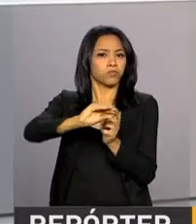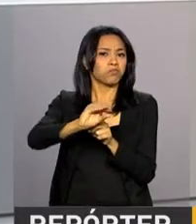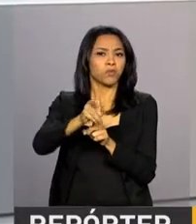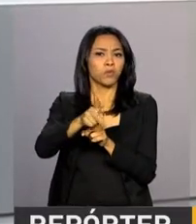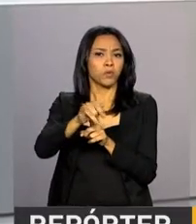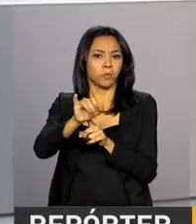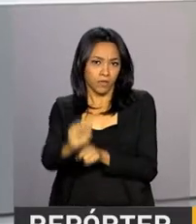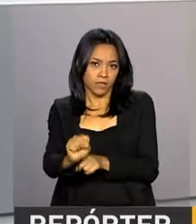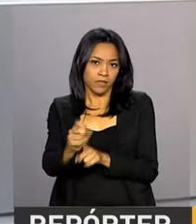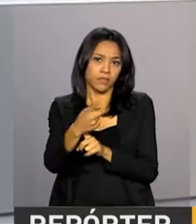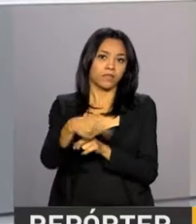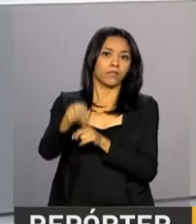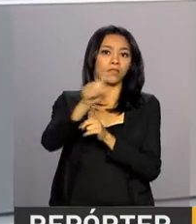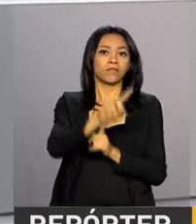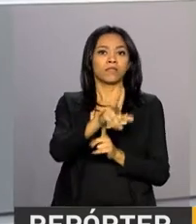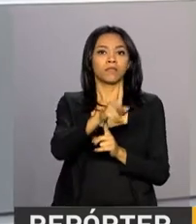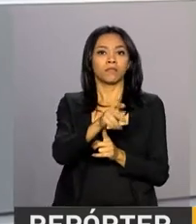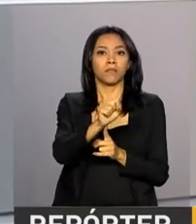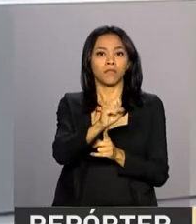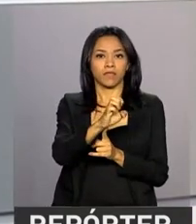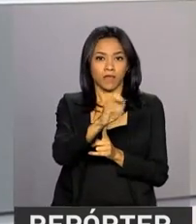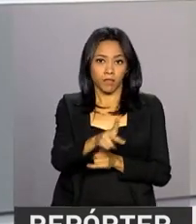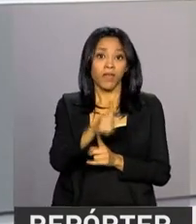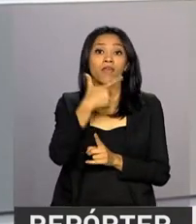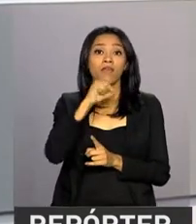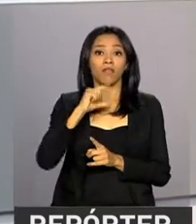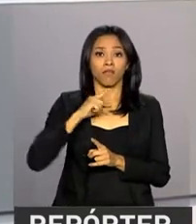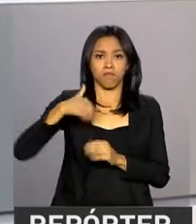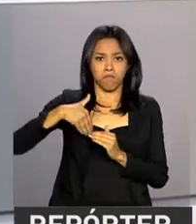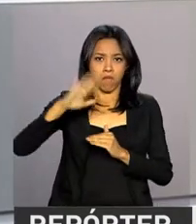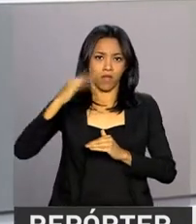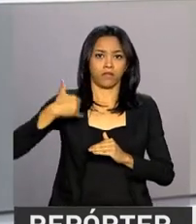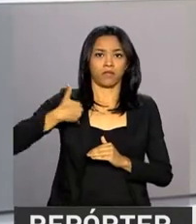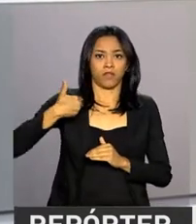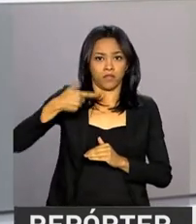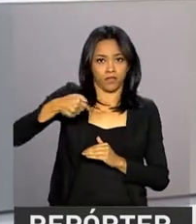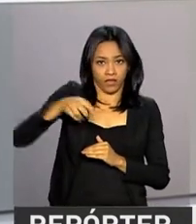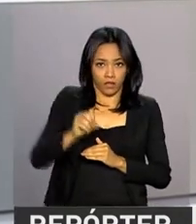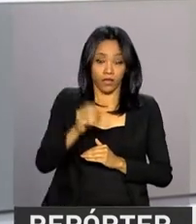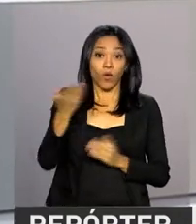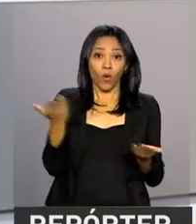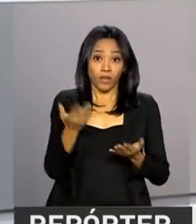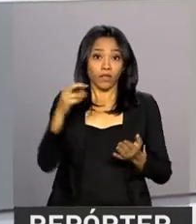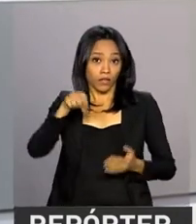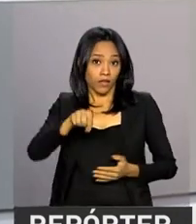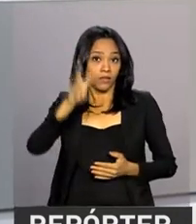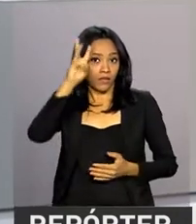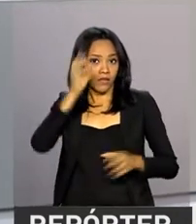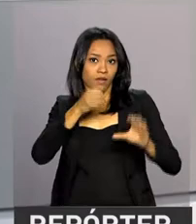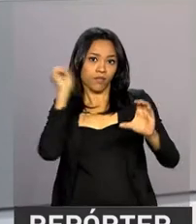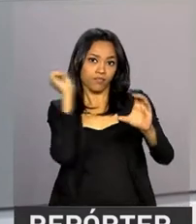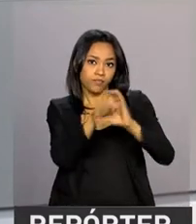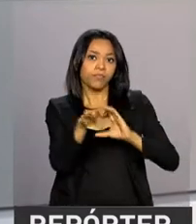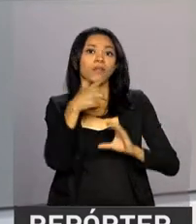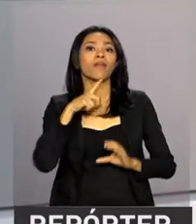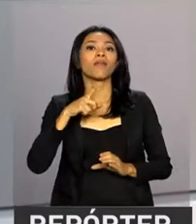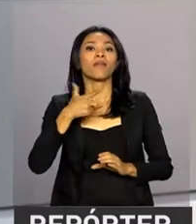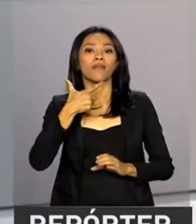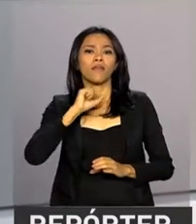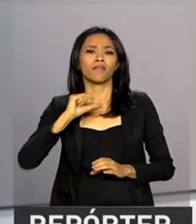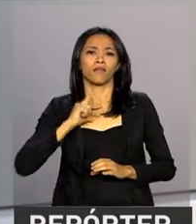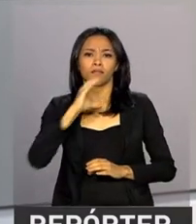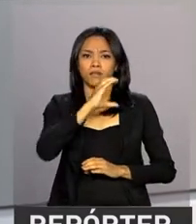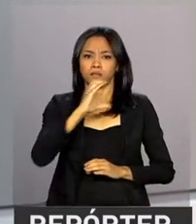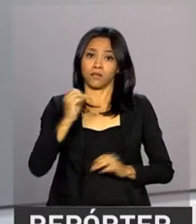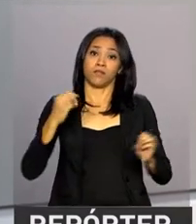pasep para que mais de 70 anos serão creditados nesta terça-feira para correntistas da caixa econômica e do banco do